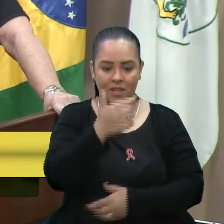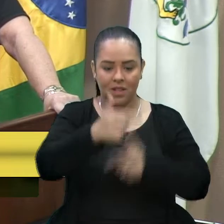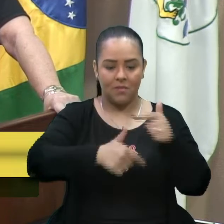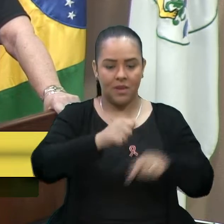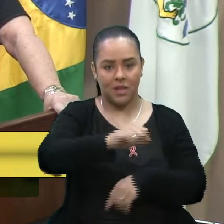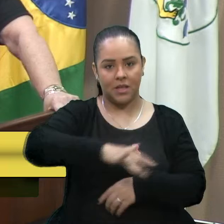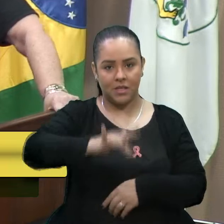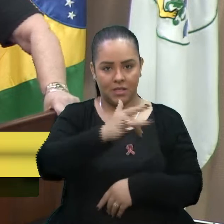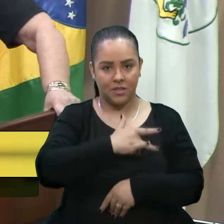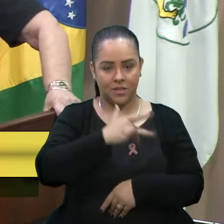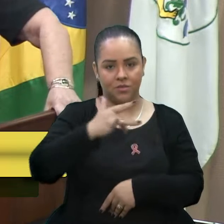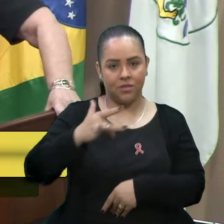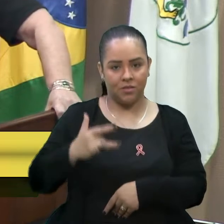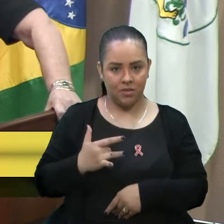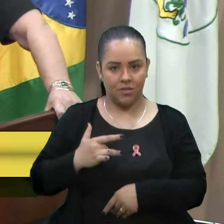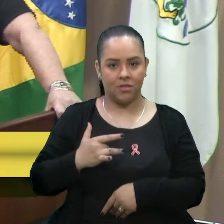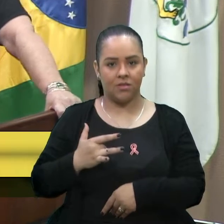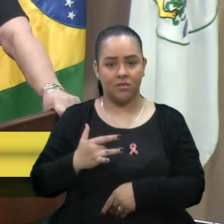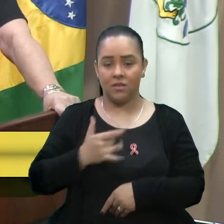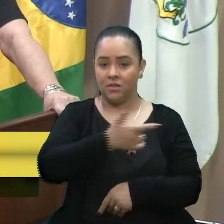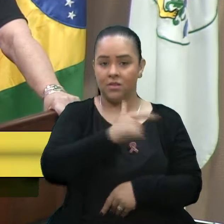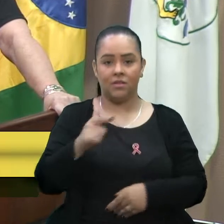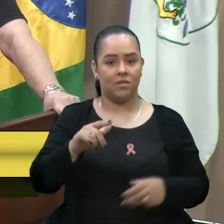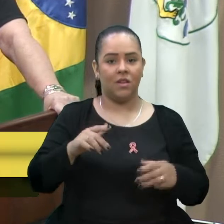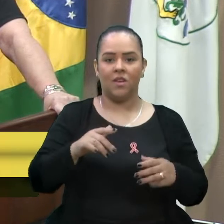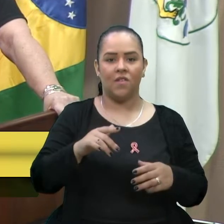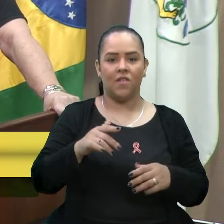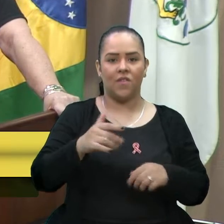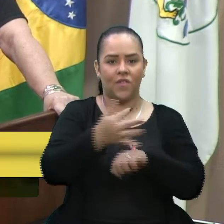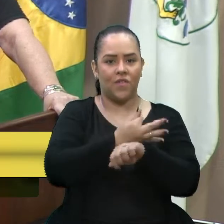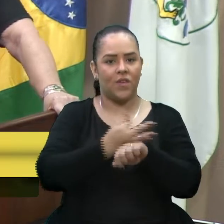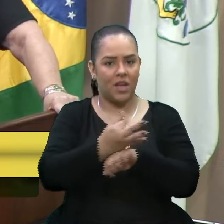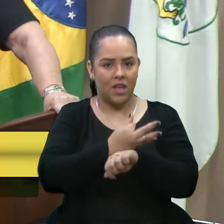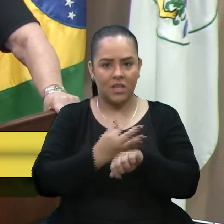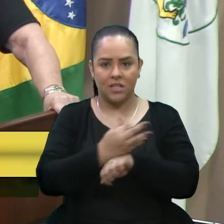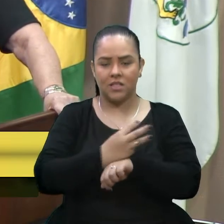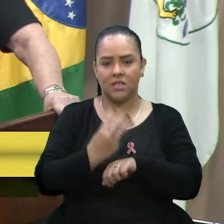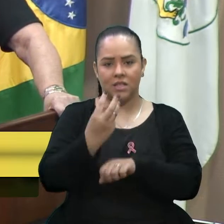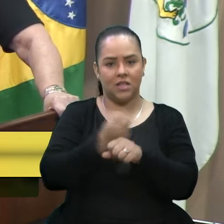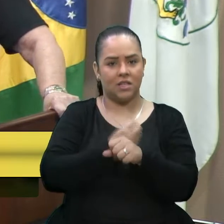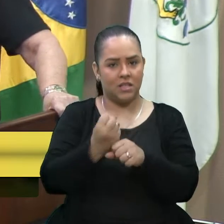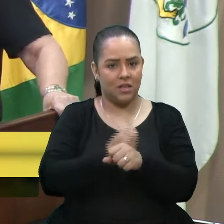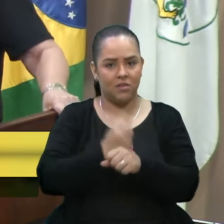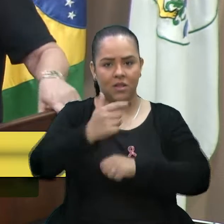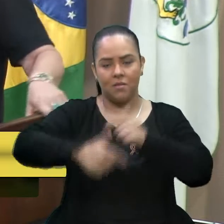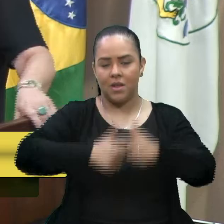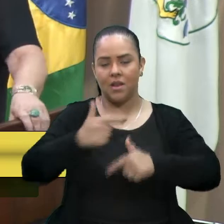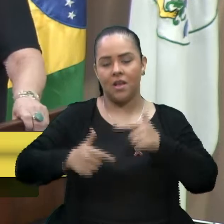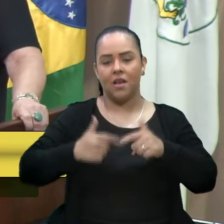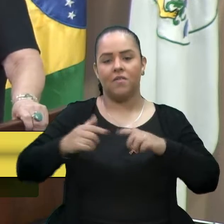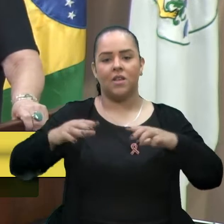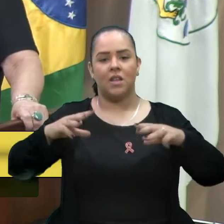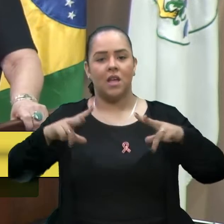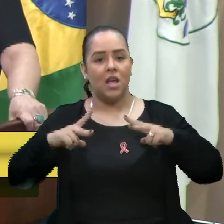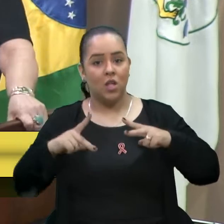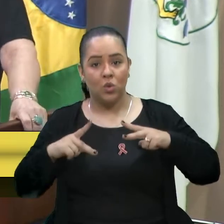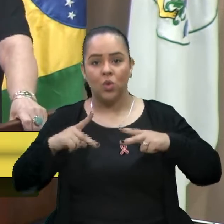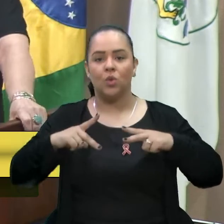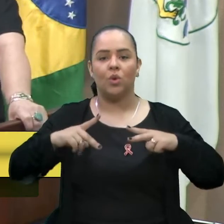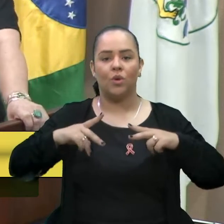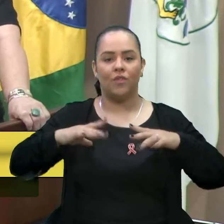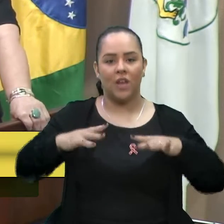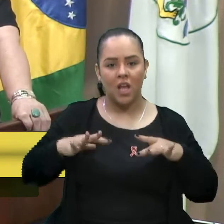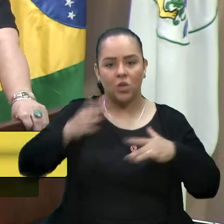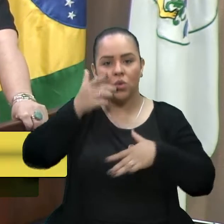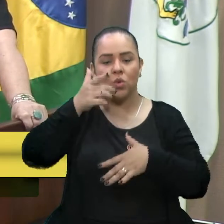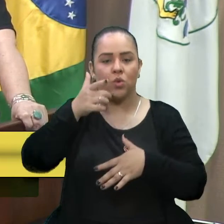saúde e que não teve férias durante 3 anos e que vai trabalhar todos os feriados convocados para poder dar